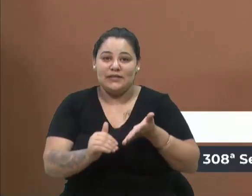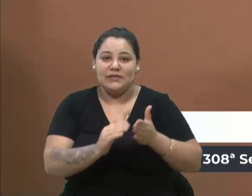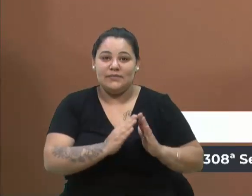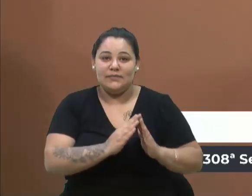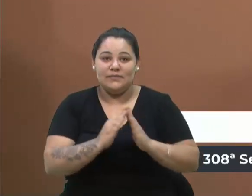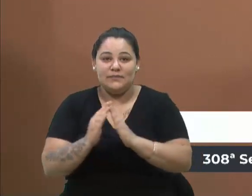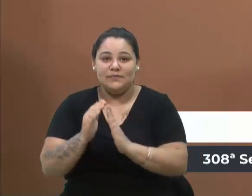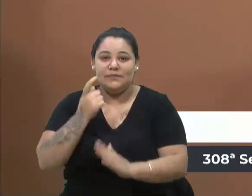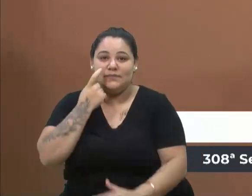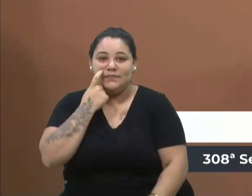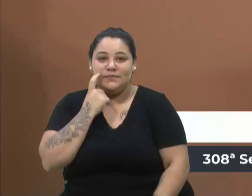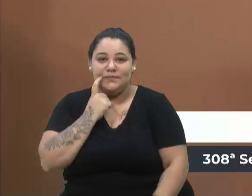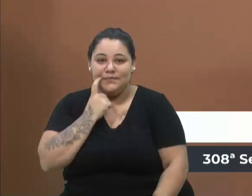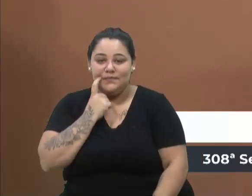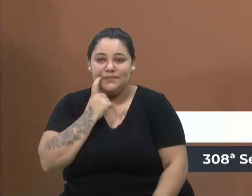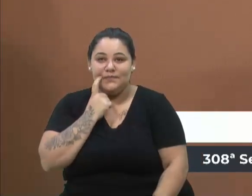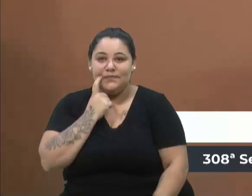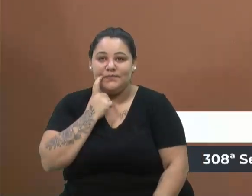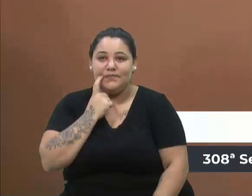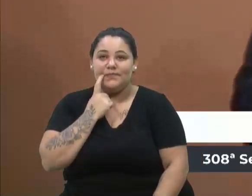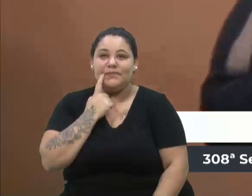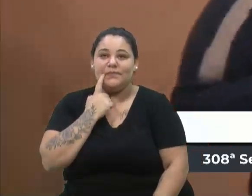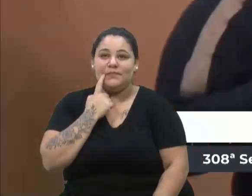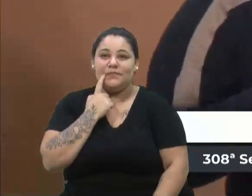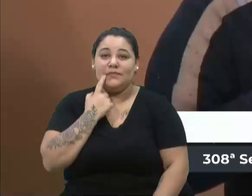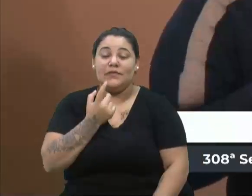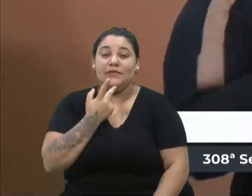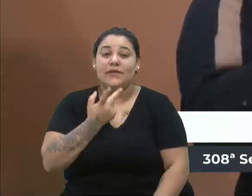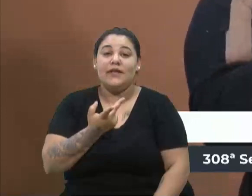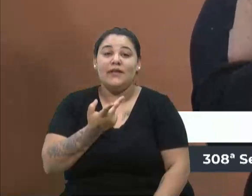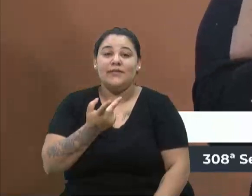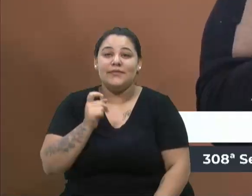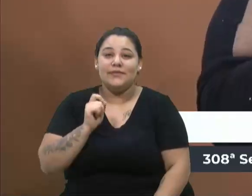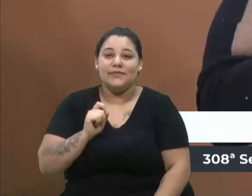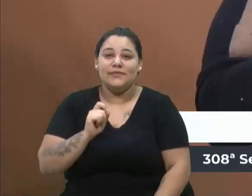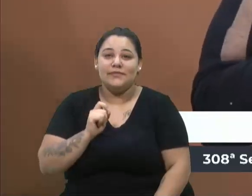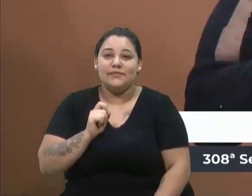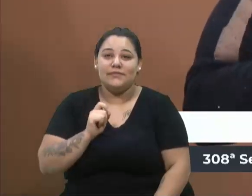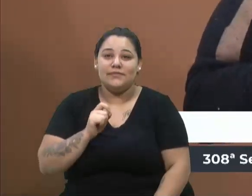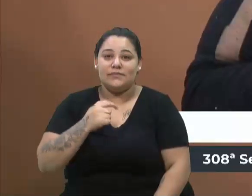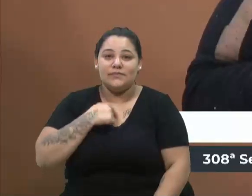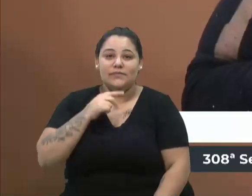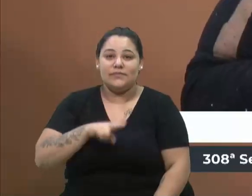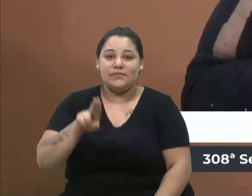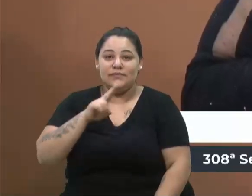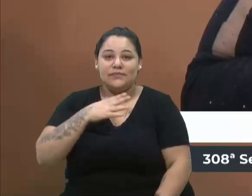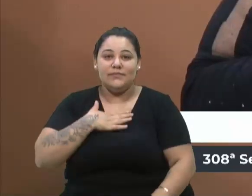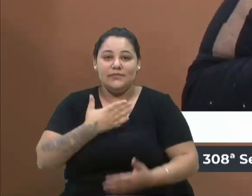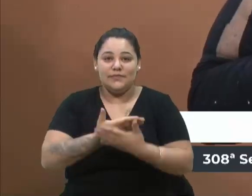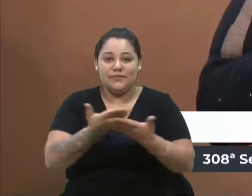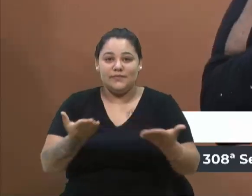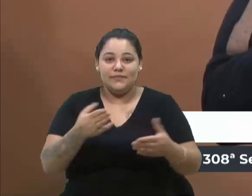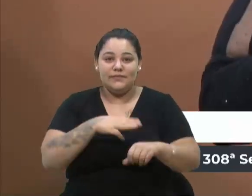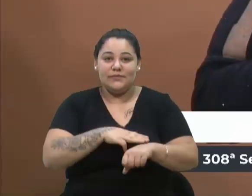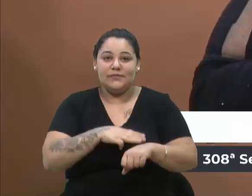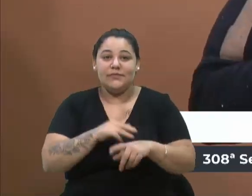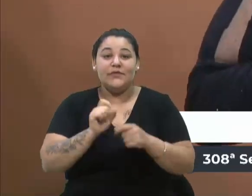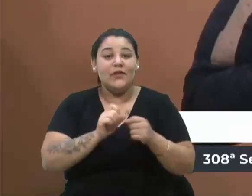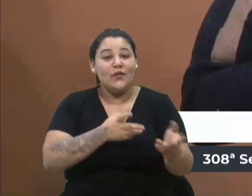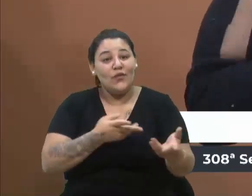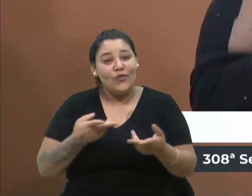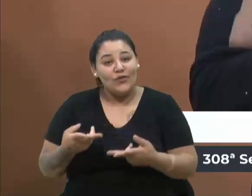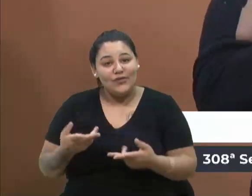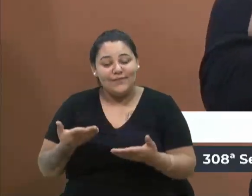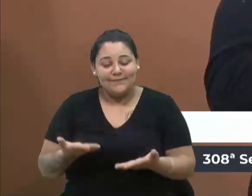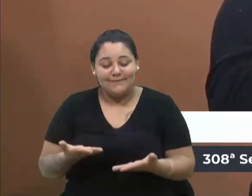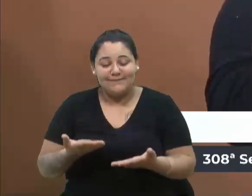Wagner petrini e dizer que eu uso esse espaço nesse momento para fazer um convite